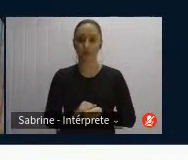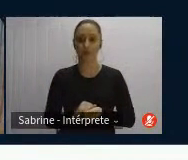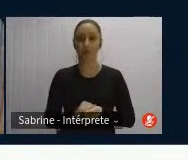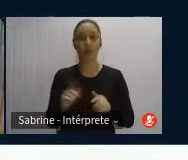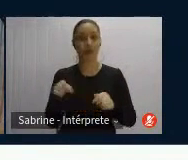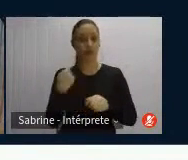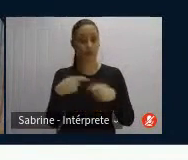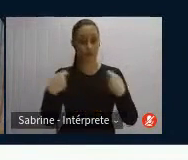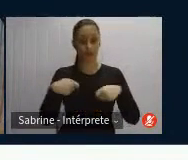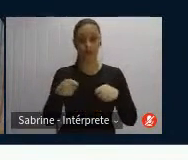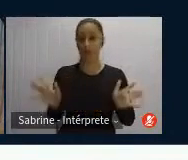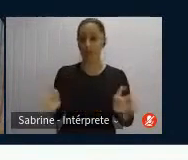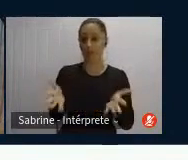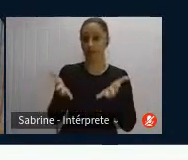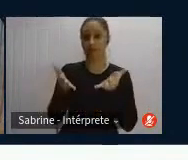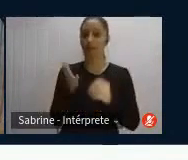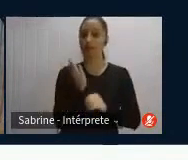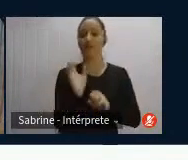alimentar.